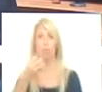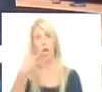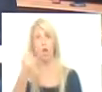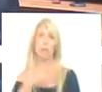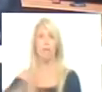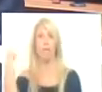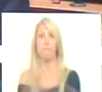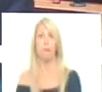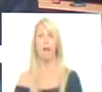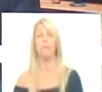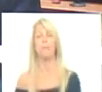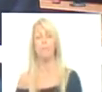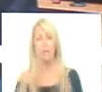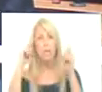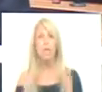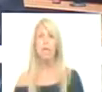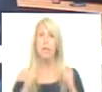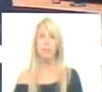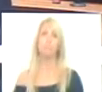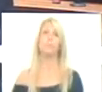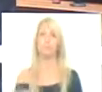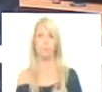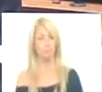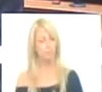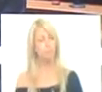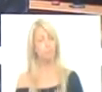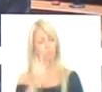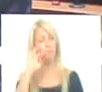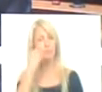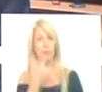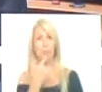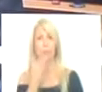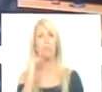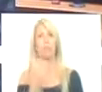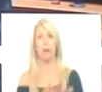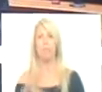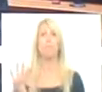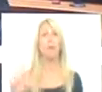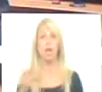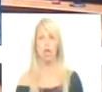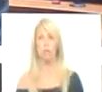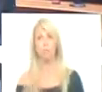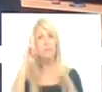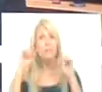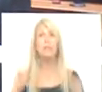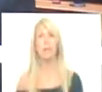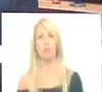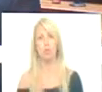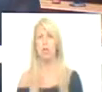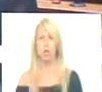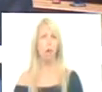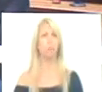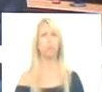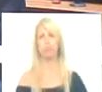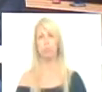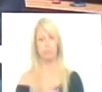Uma teimosia de uma receita que custará demasiado caro ao país. Uma teimosia que já desfez por dentro